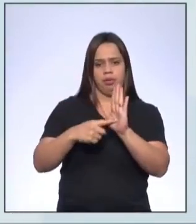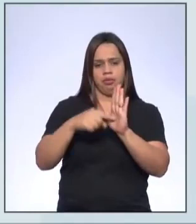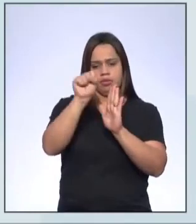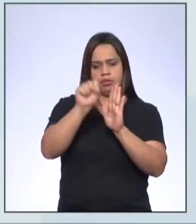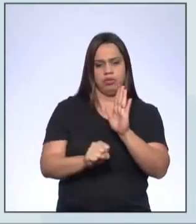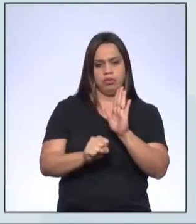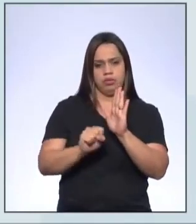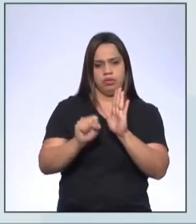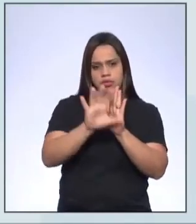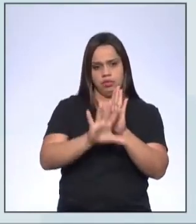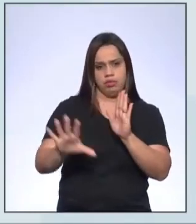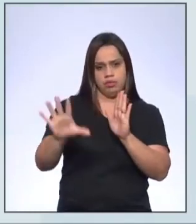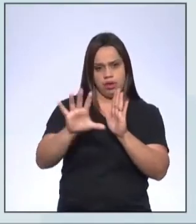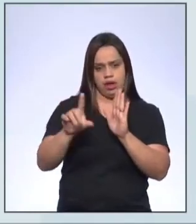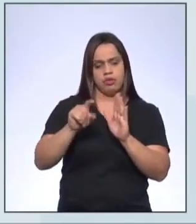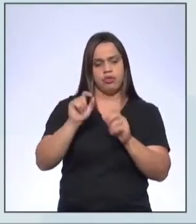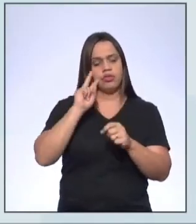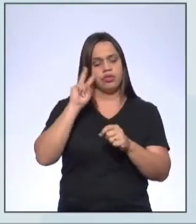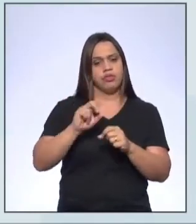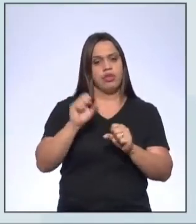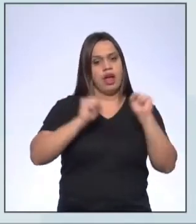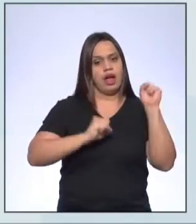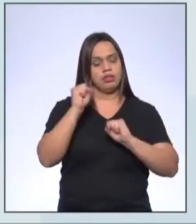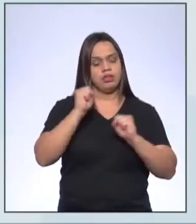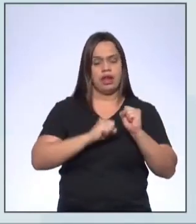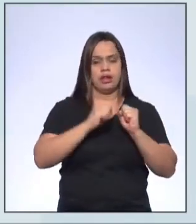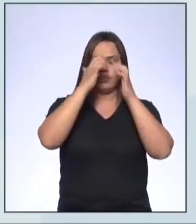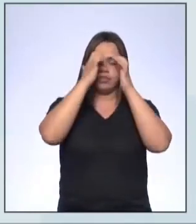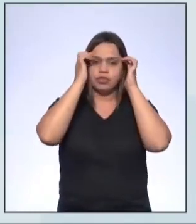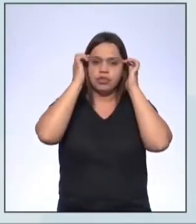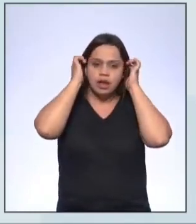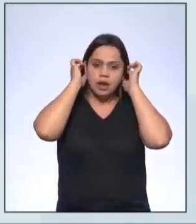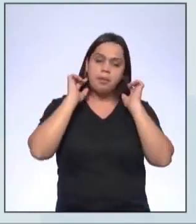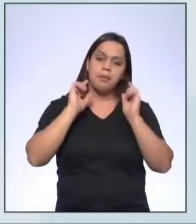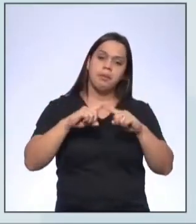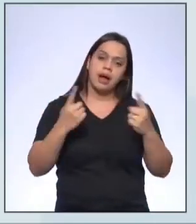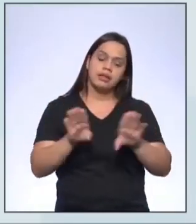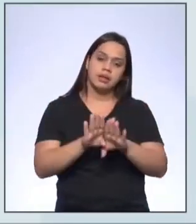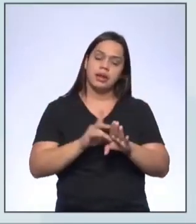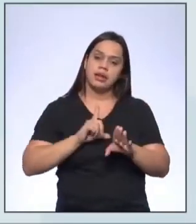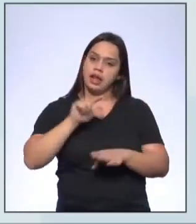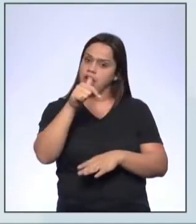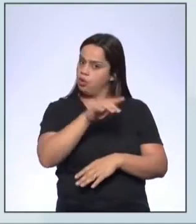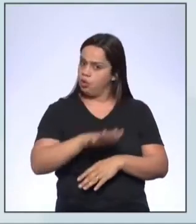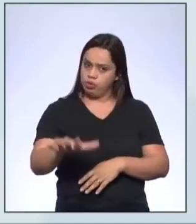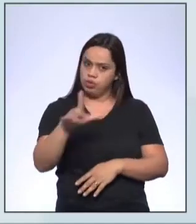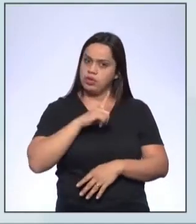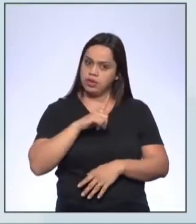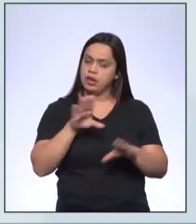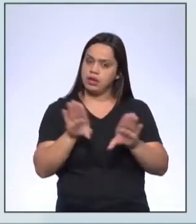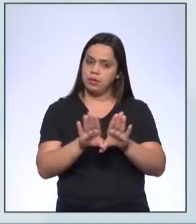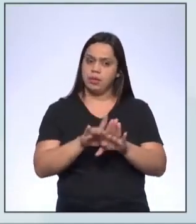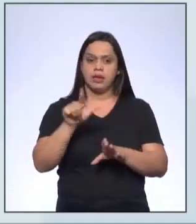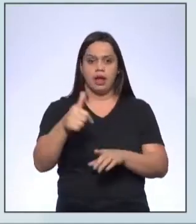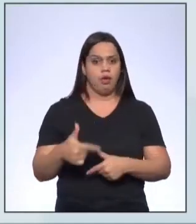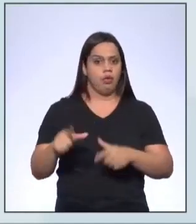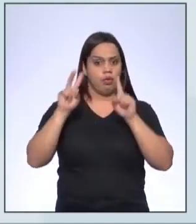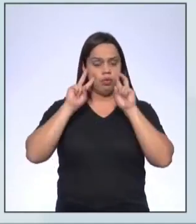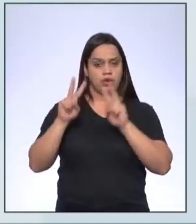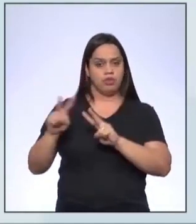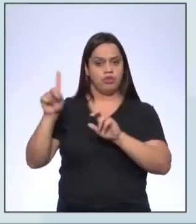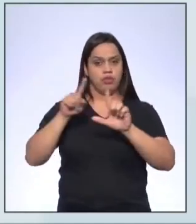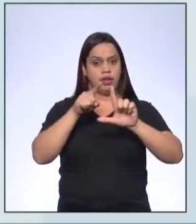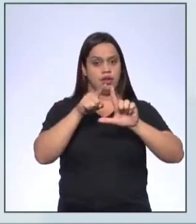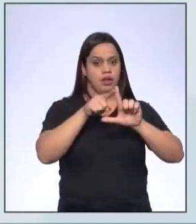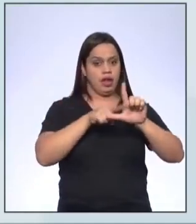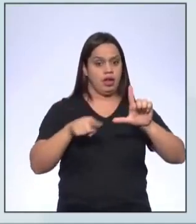mostra, né, indústria, né, com destaque para a região sudeste, mas tem também em outras regiões. Na próxima tela, nós temos um